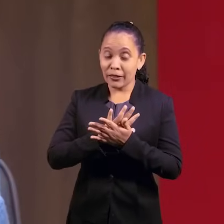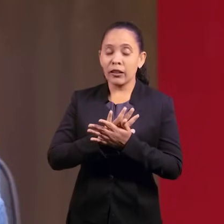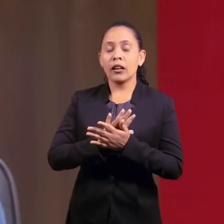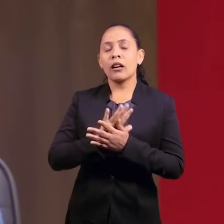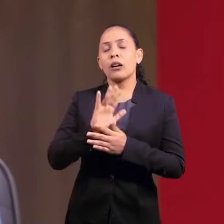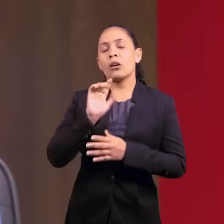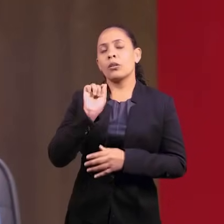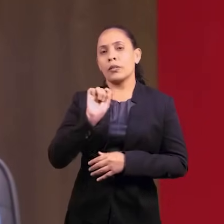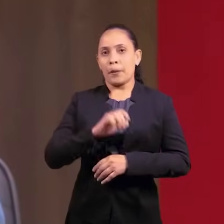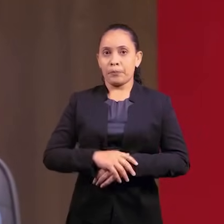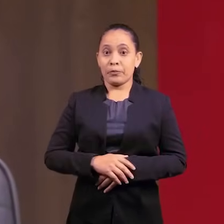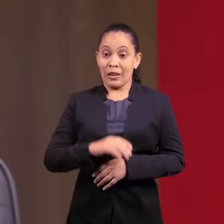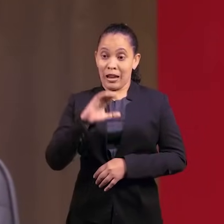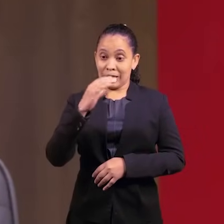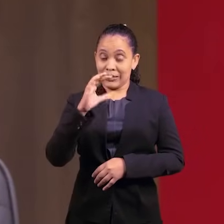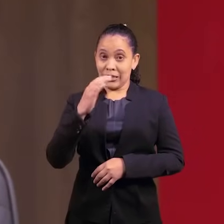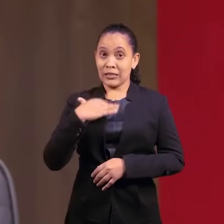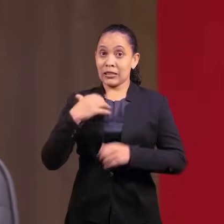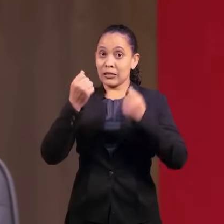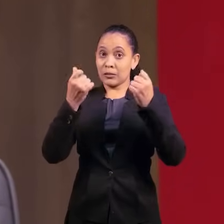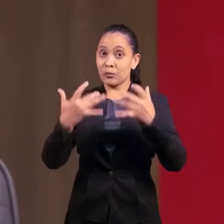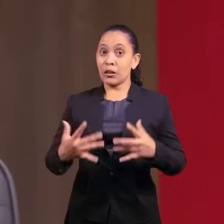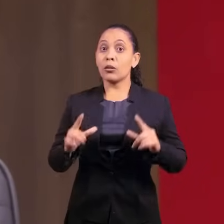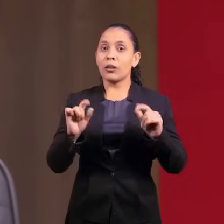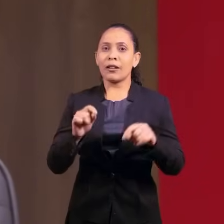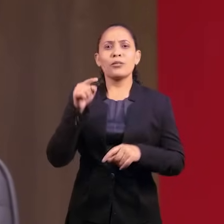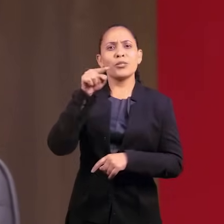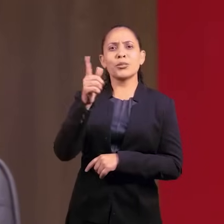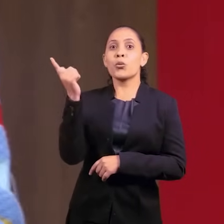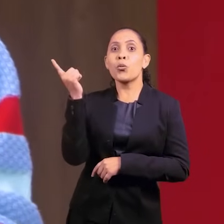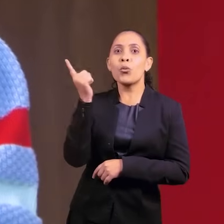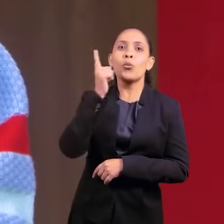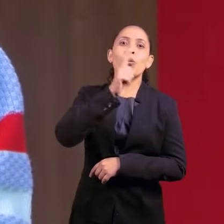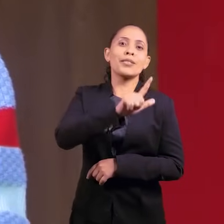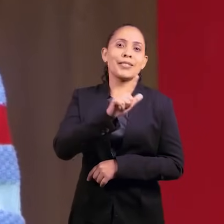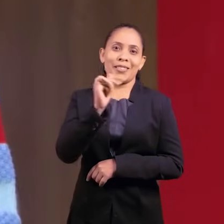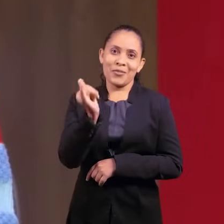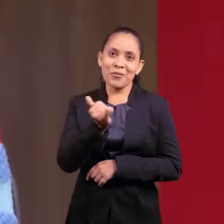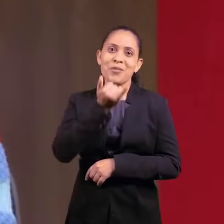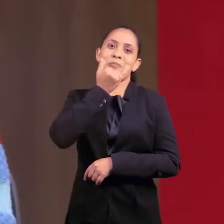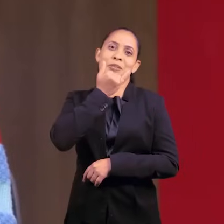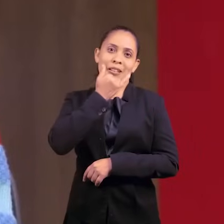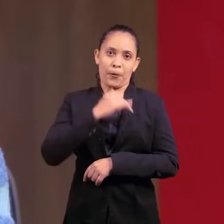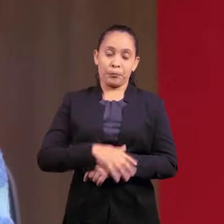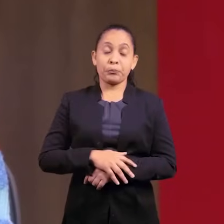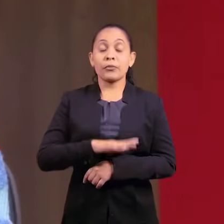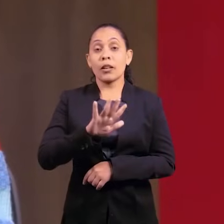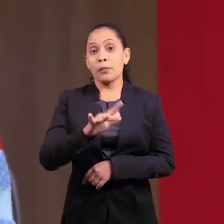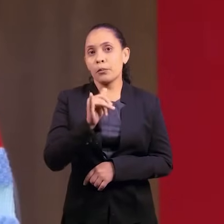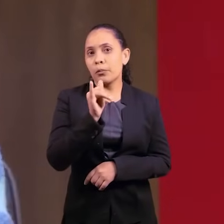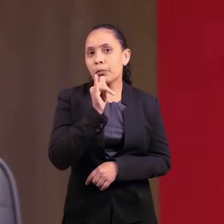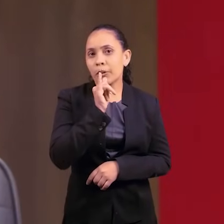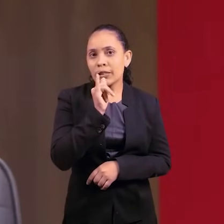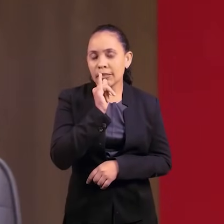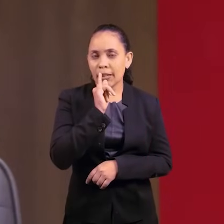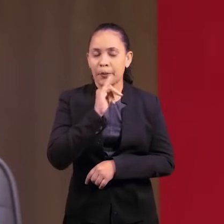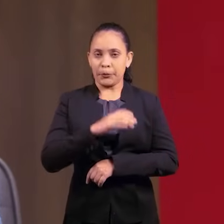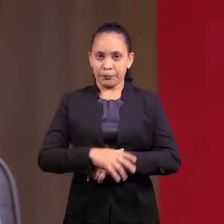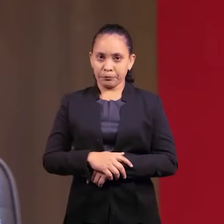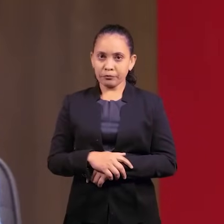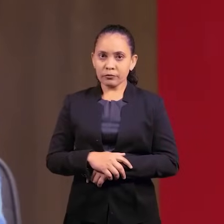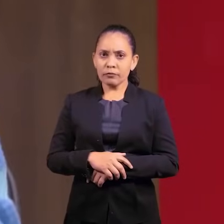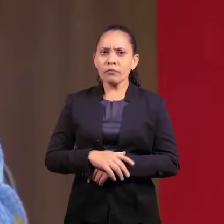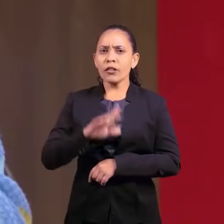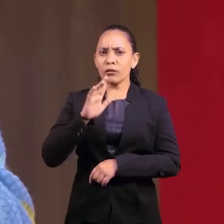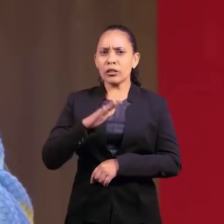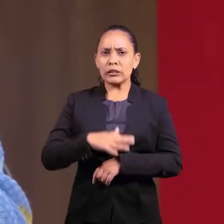ela entende que isso é o conceito do perdão. E existe um exemplo, é como se fosse assim, uma cicatriz